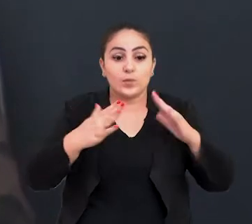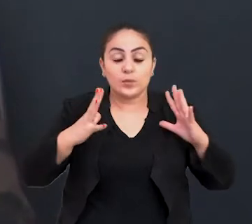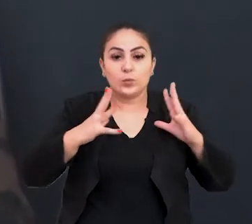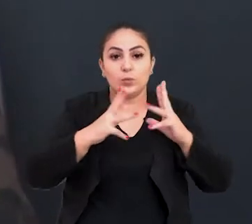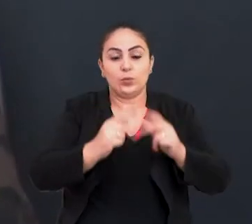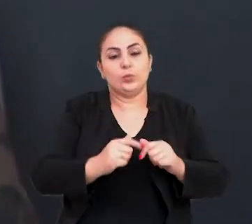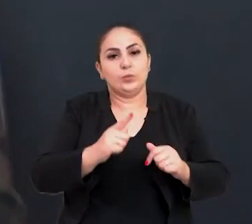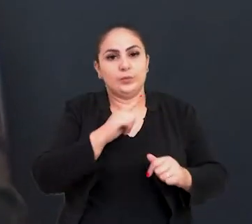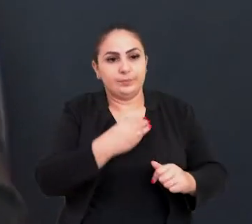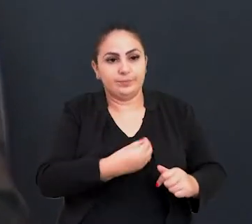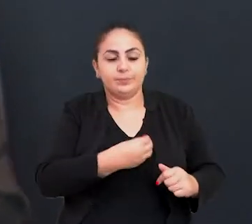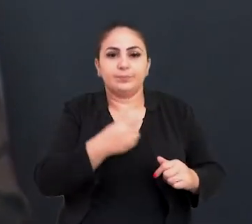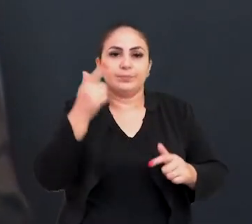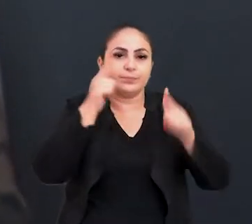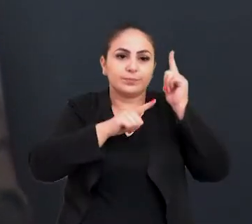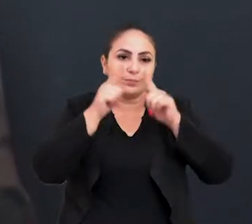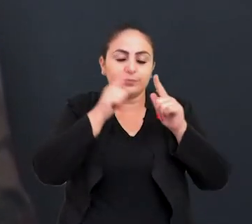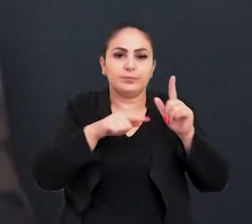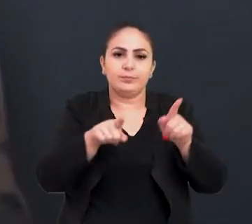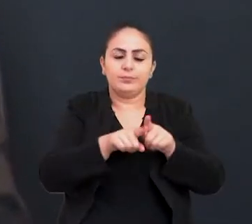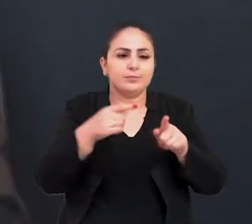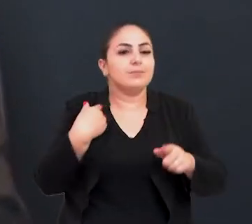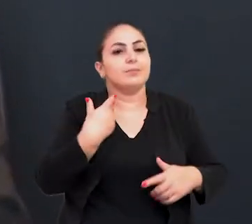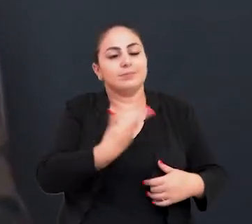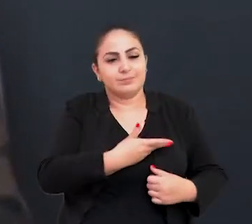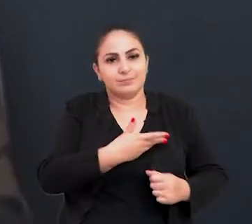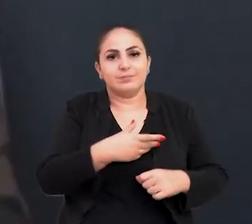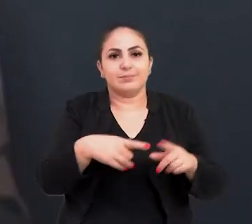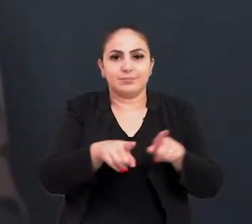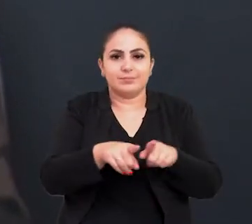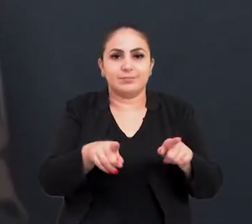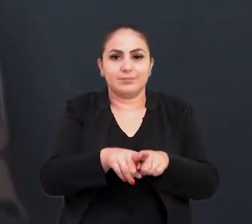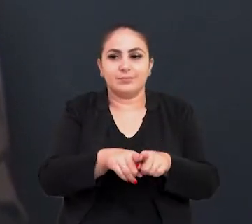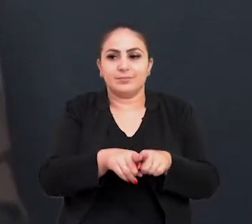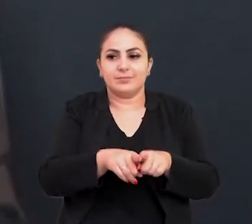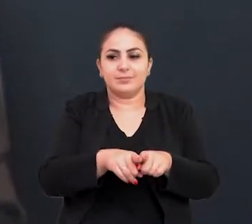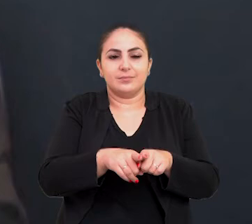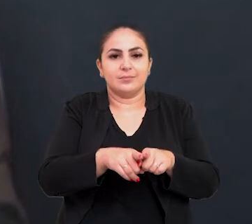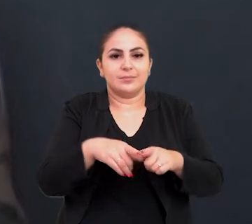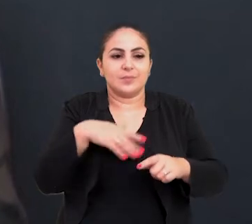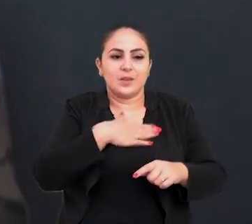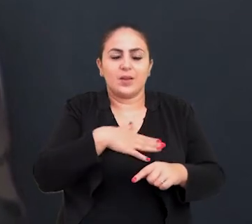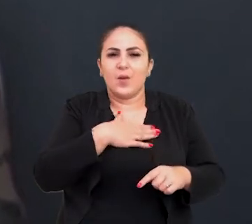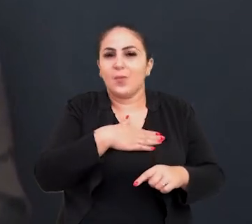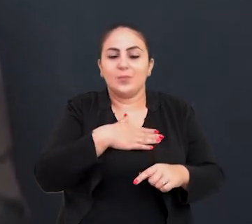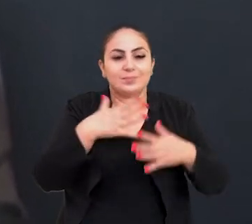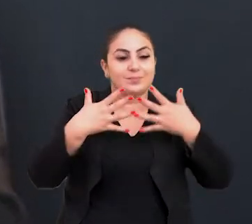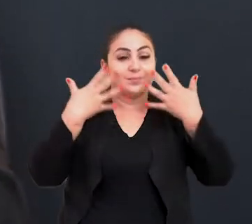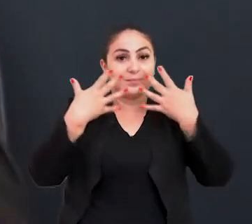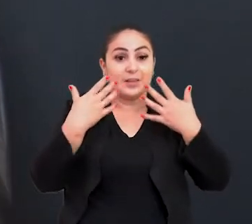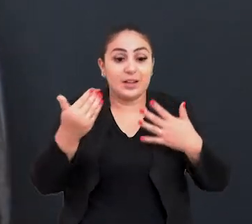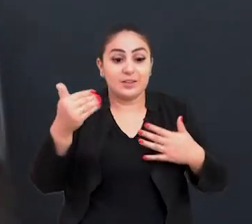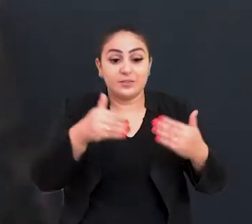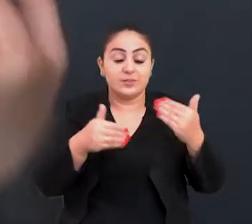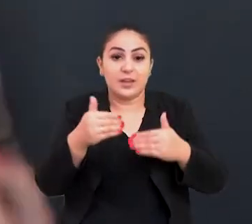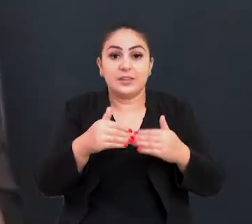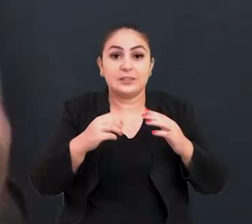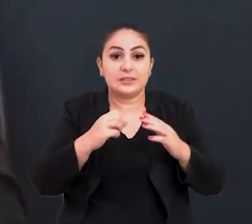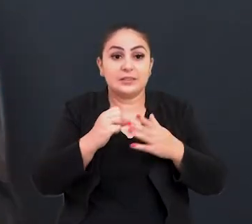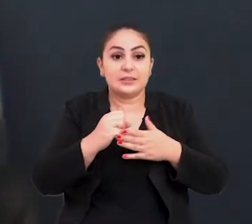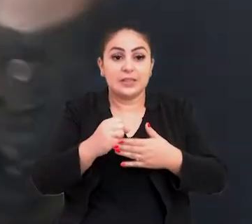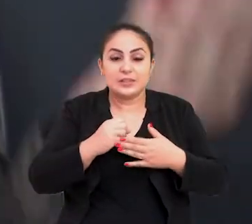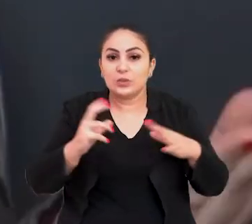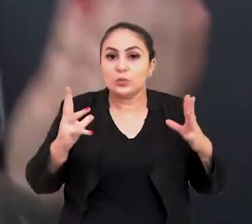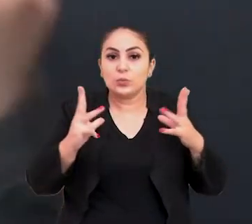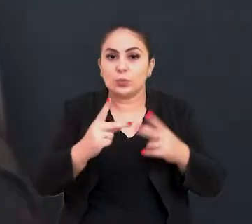nos mostrar que ele está conseguindo, né? E a gente também, né? A gente acaba se alegrando e ele vem para lá